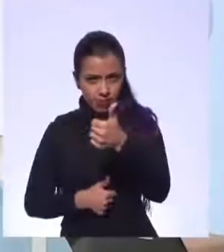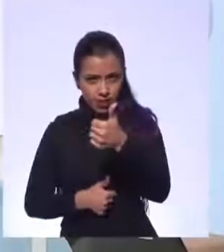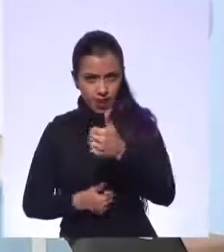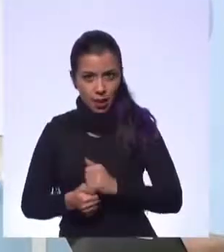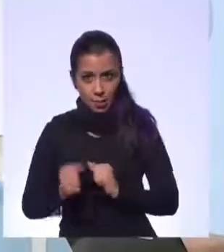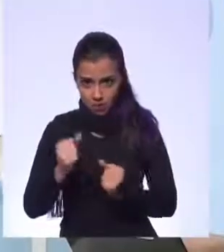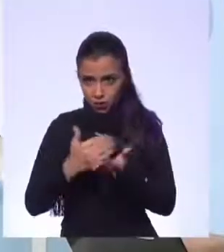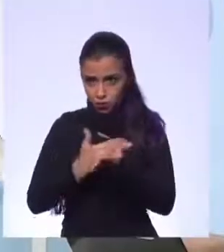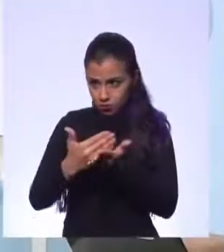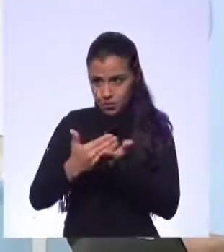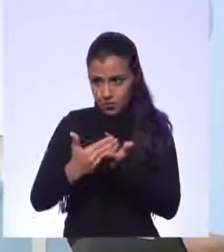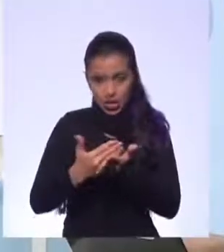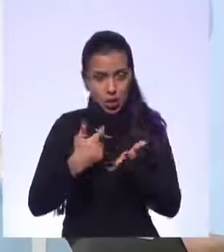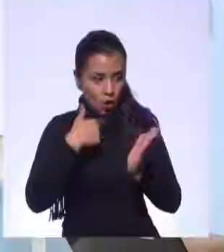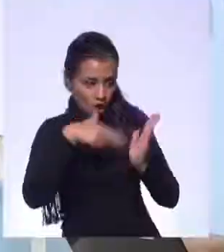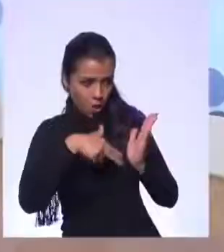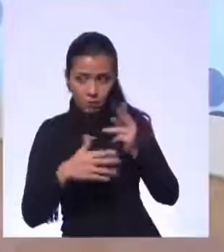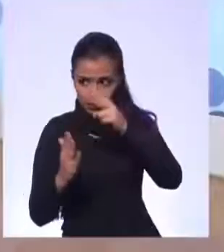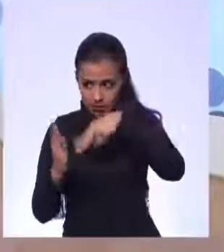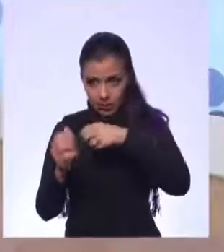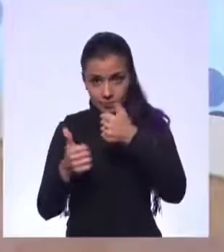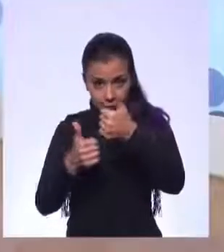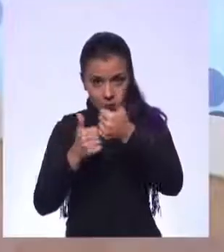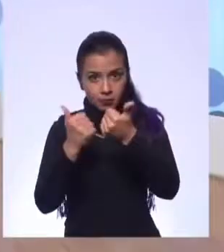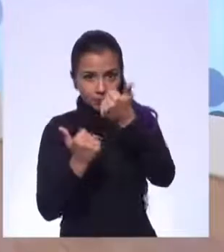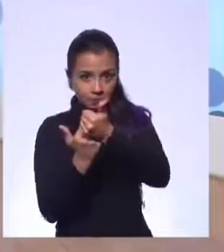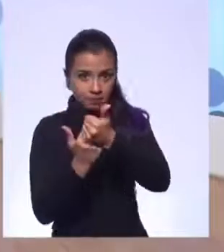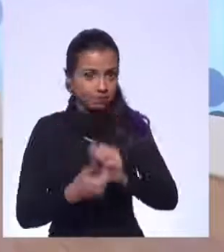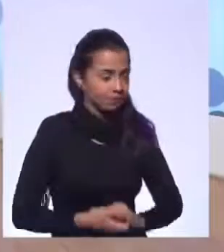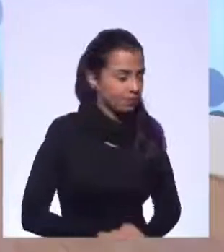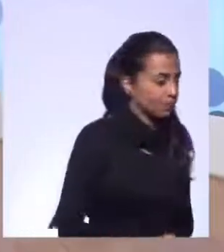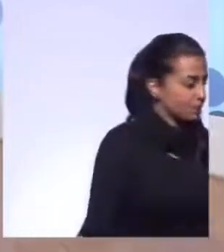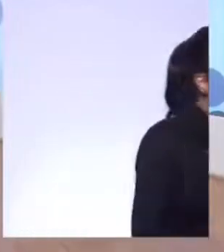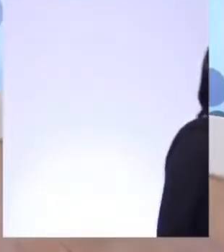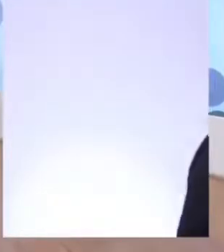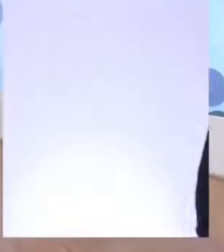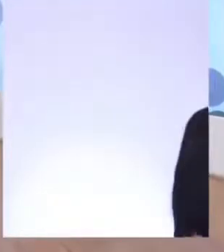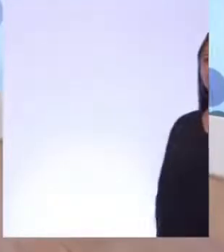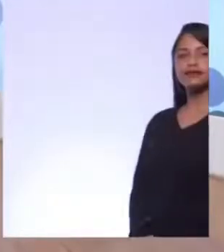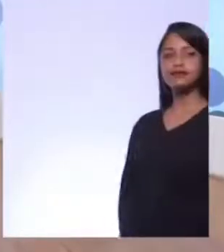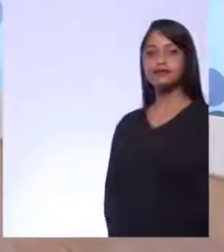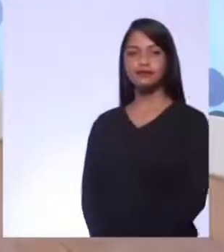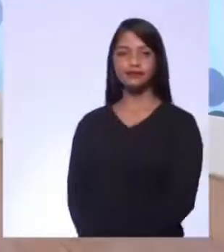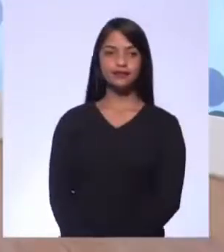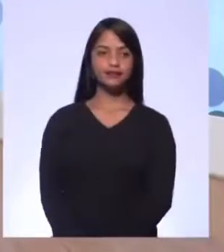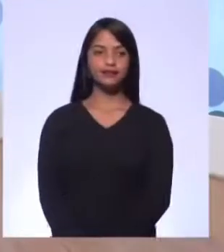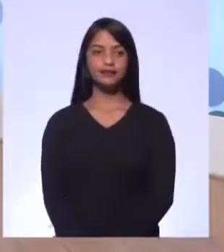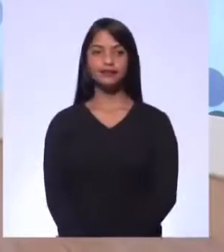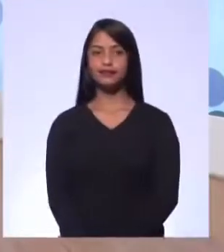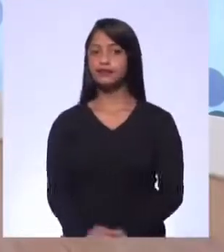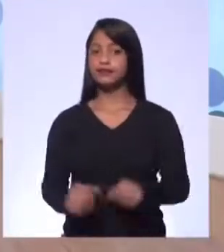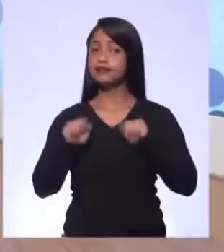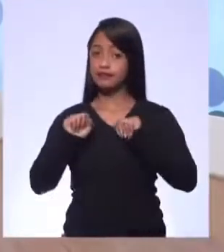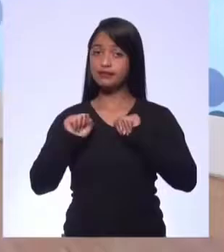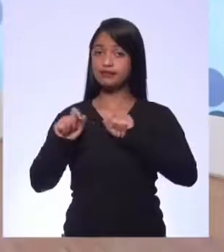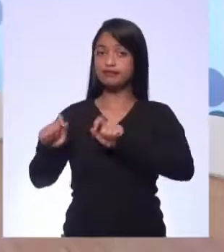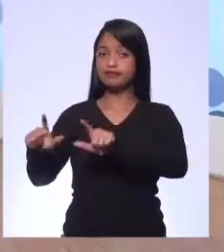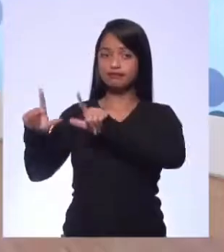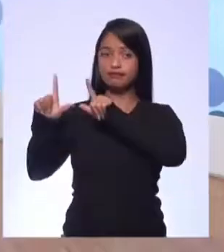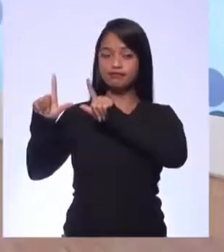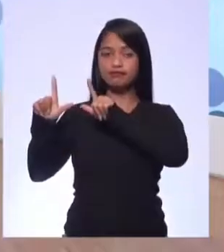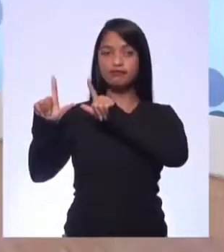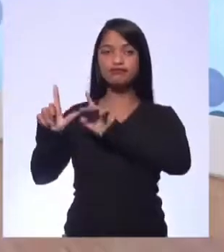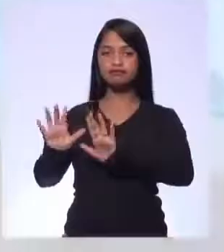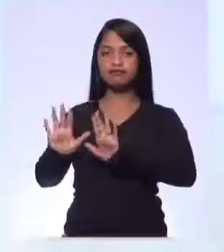Posso começar? Você também, né? Lê uma e eu leio outra. Sure. Pode ser? Right. Vamos lá. Pode deixar na tela